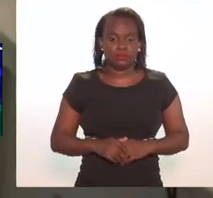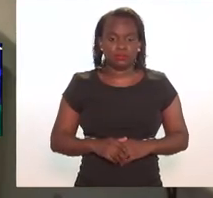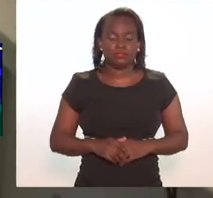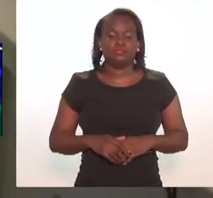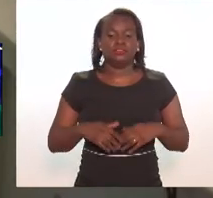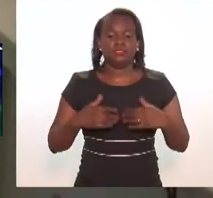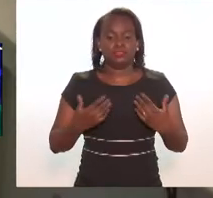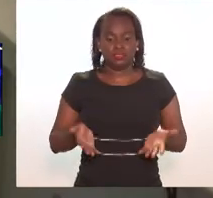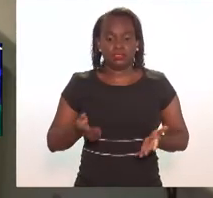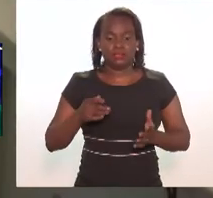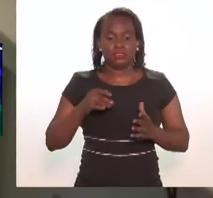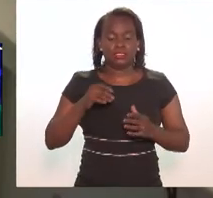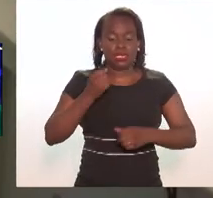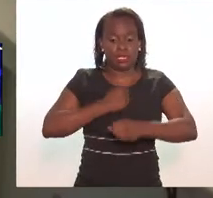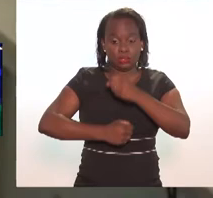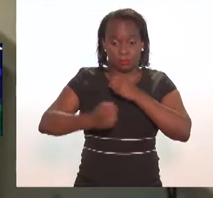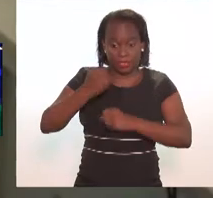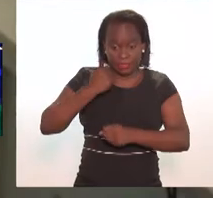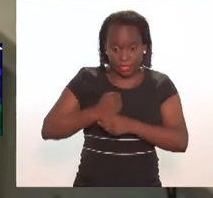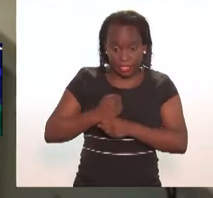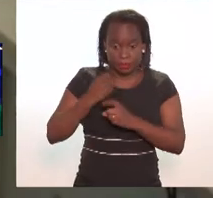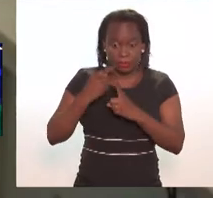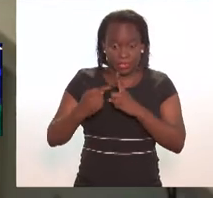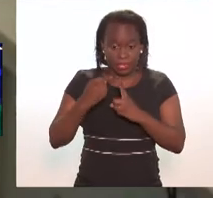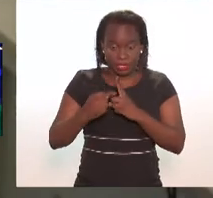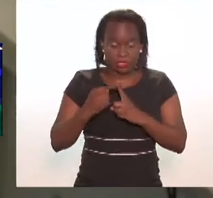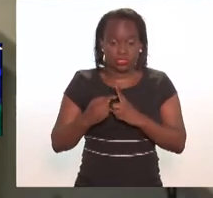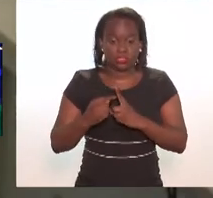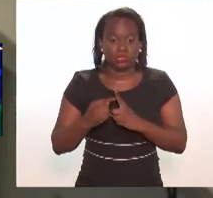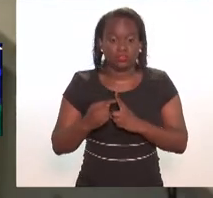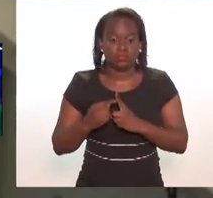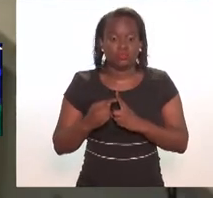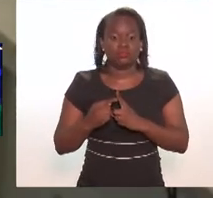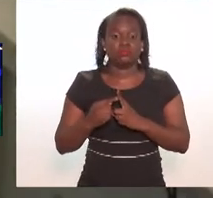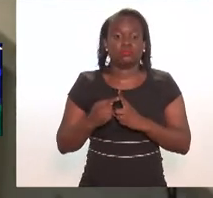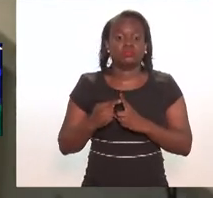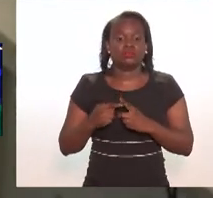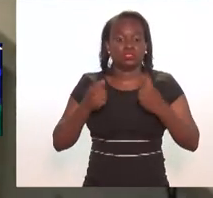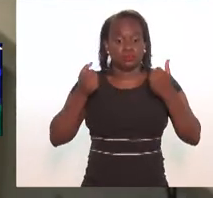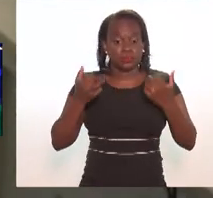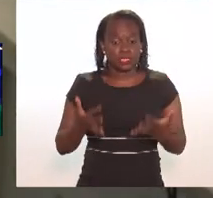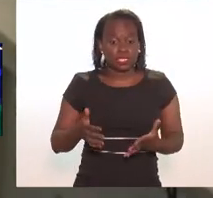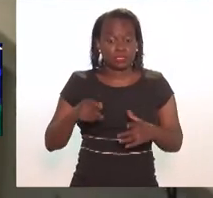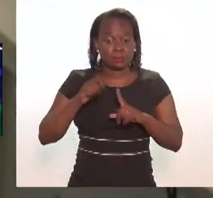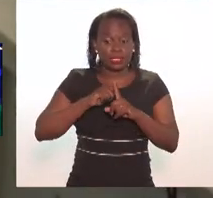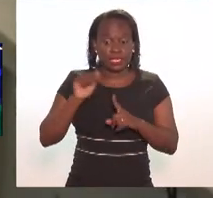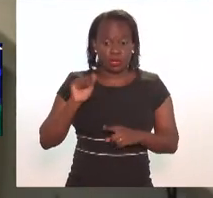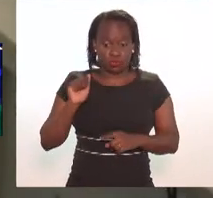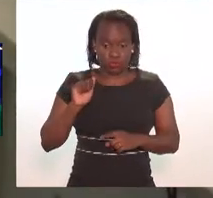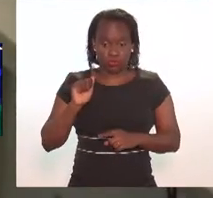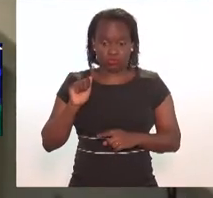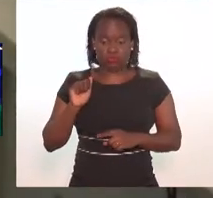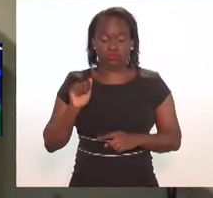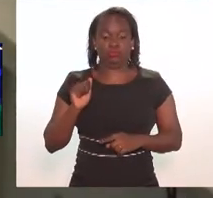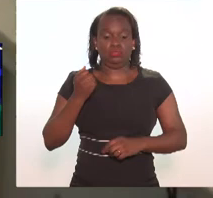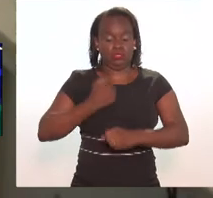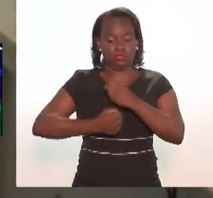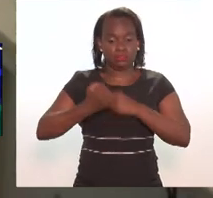No meio do ano passado, estou falando em agosto